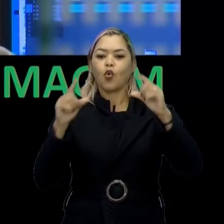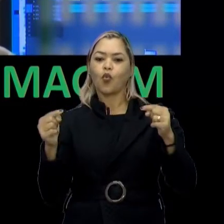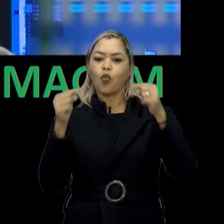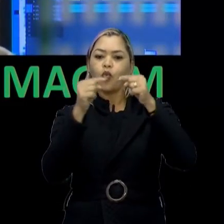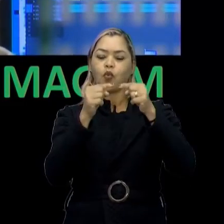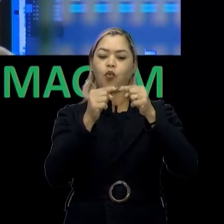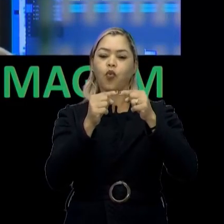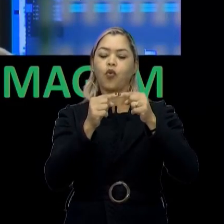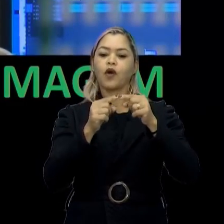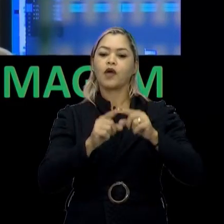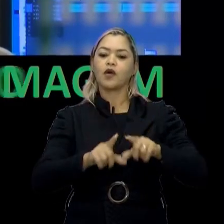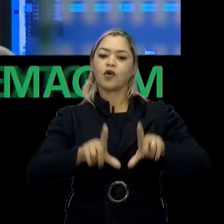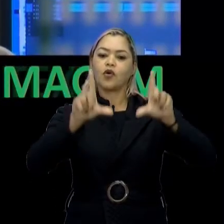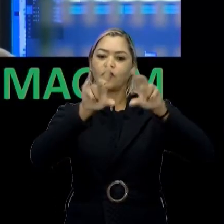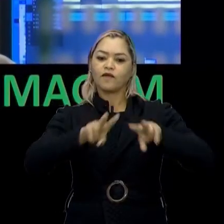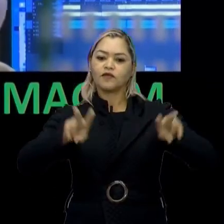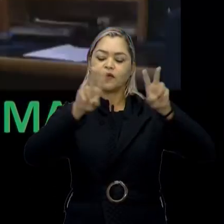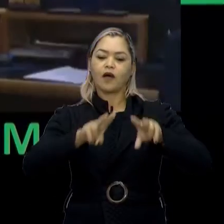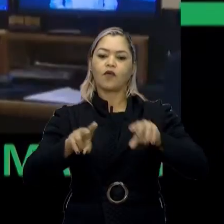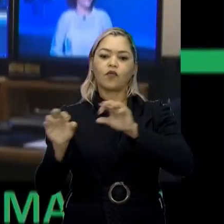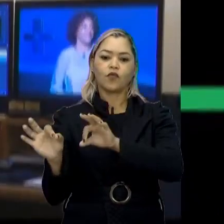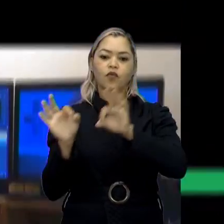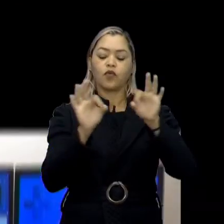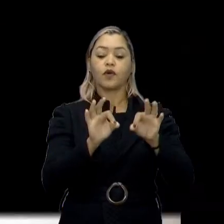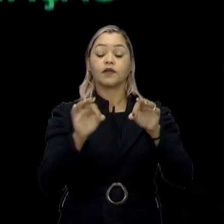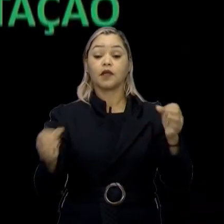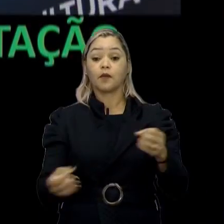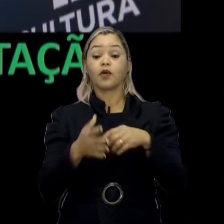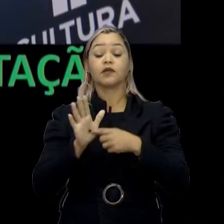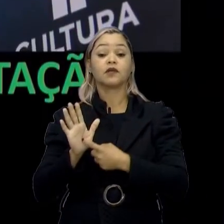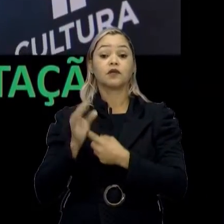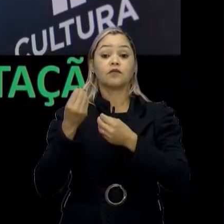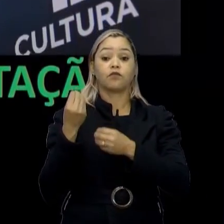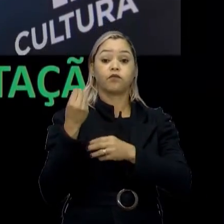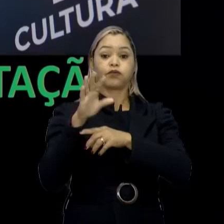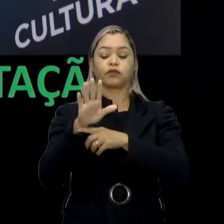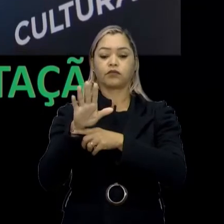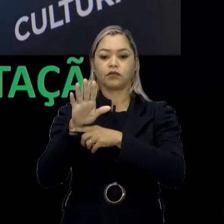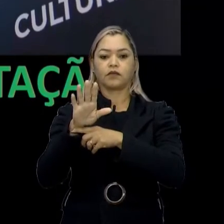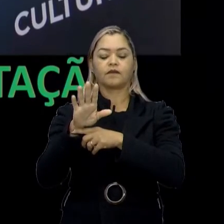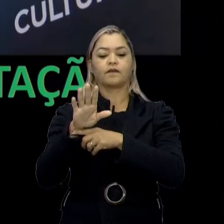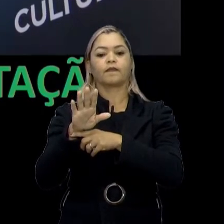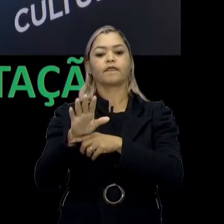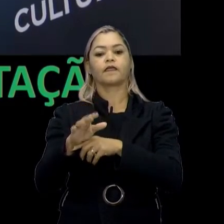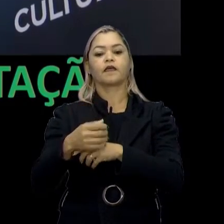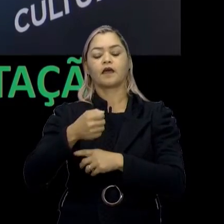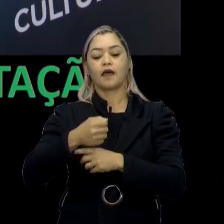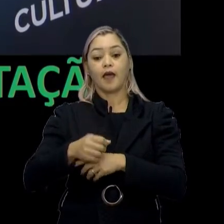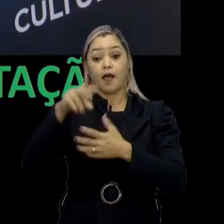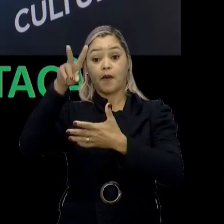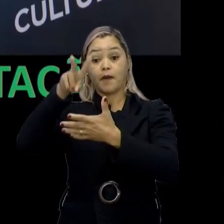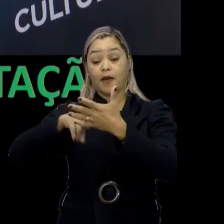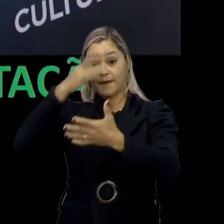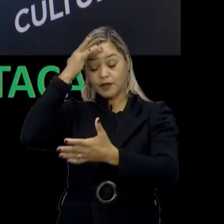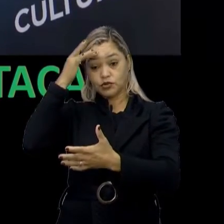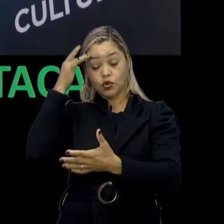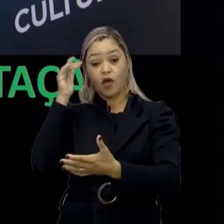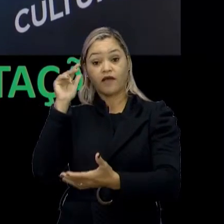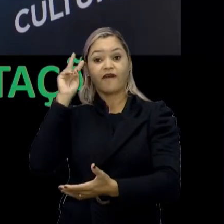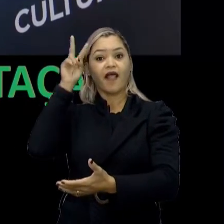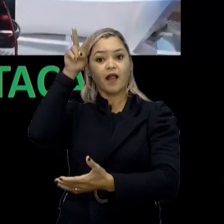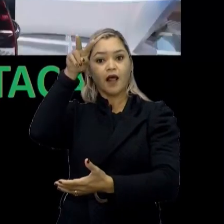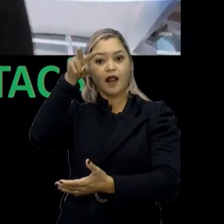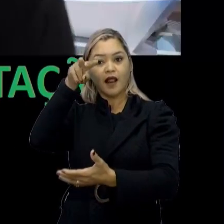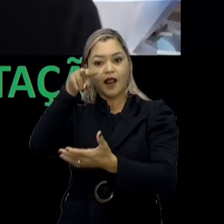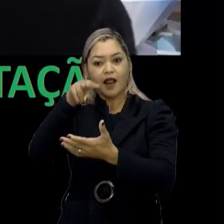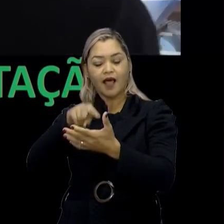imagem. E depois a gente chega aonde? Na apresentação, né? Tem um apresentador que vai ler tudo aquilo ali, vai fazer